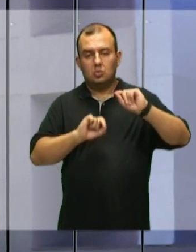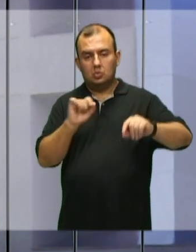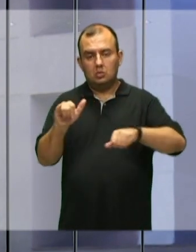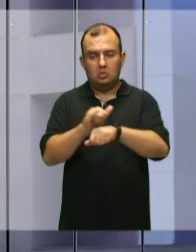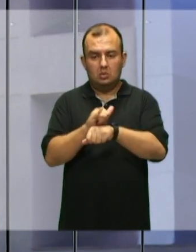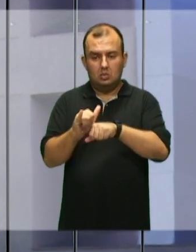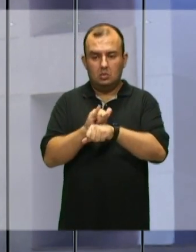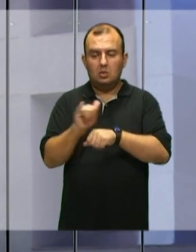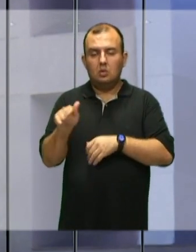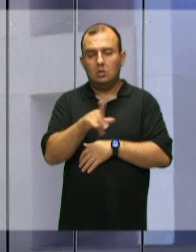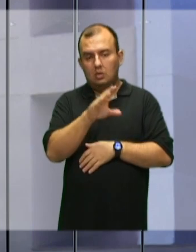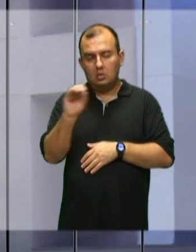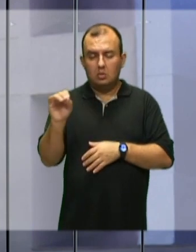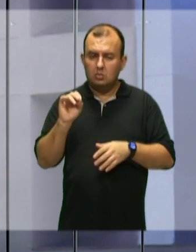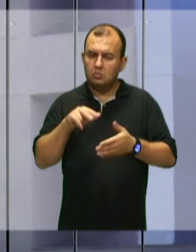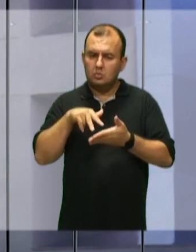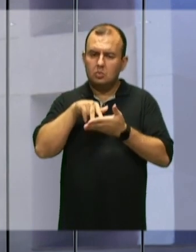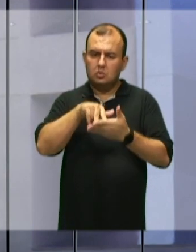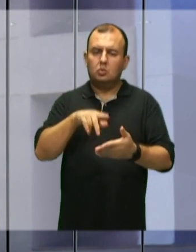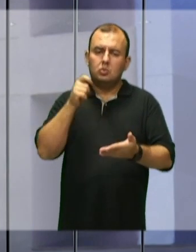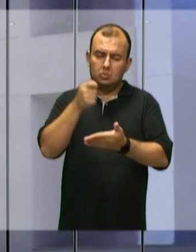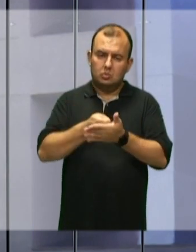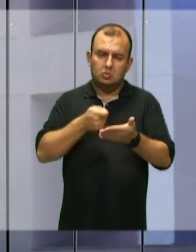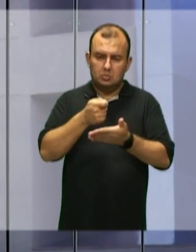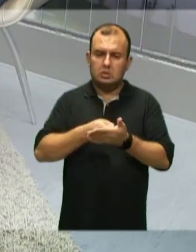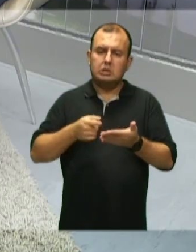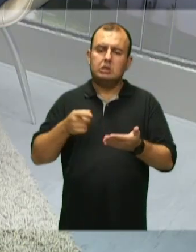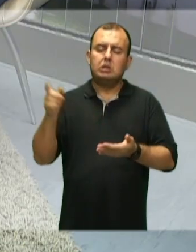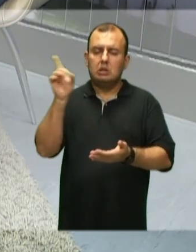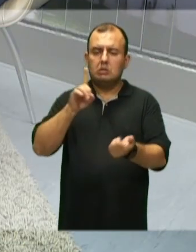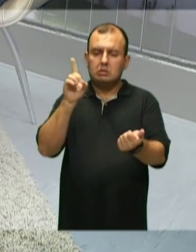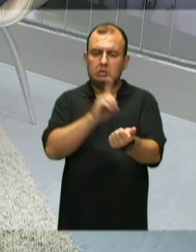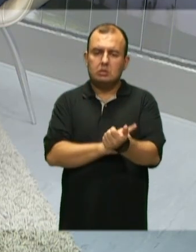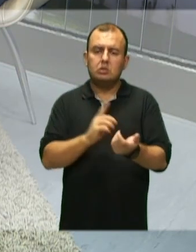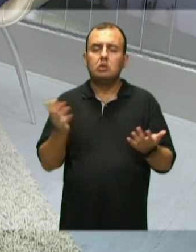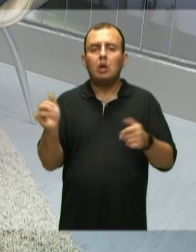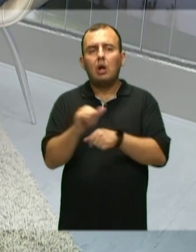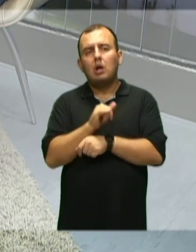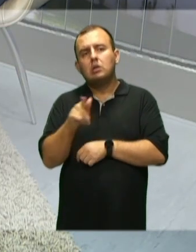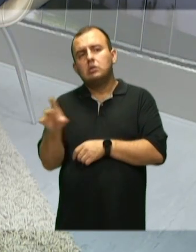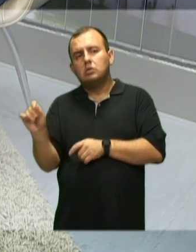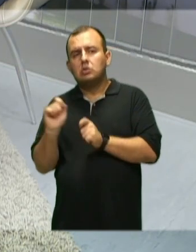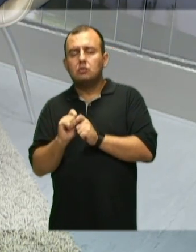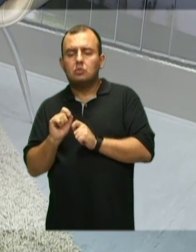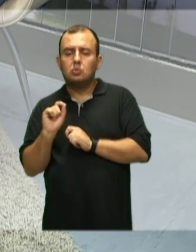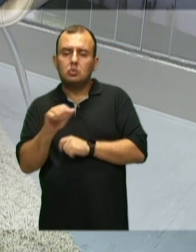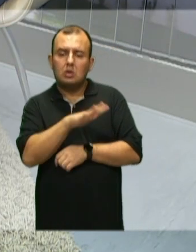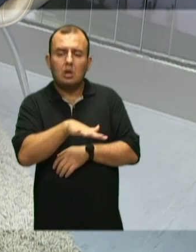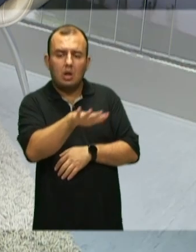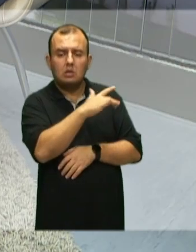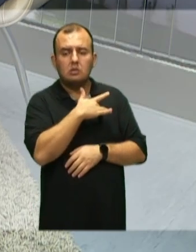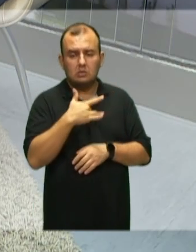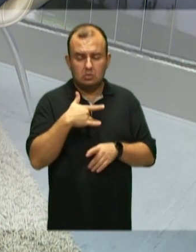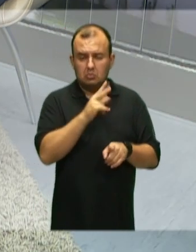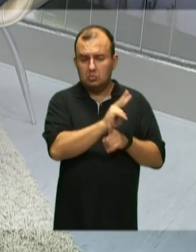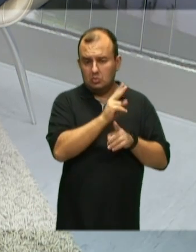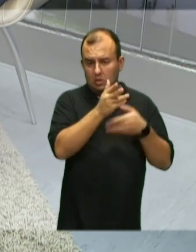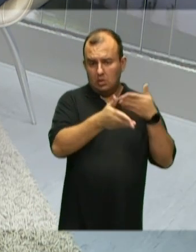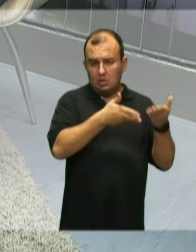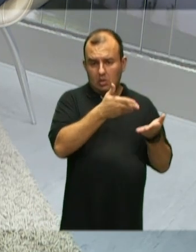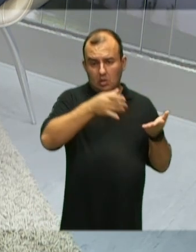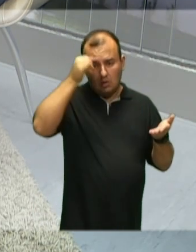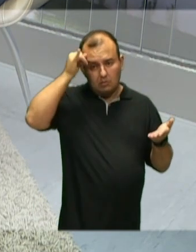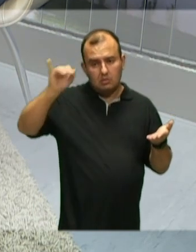ações para combater a epidemia de denque Que ações hoje o município tem feito além do centent triagem que é para tratar né lá não é